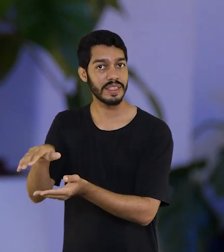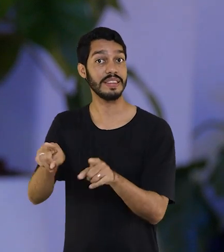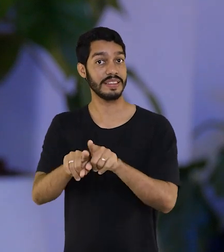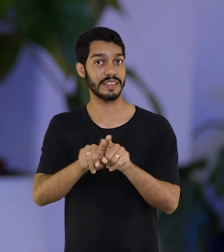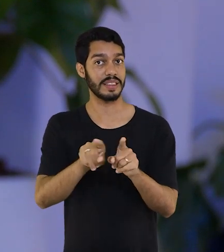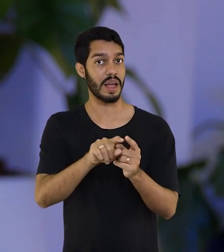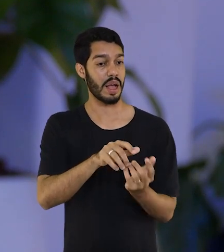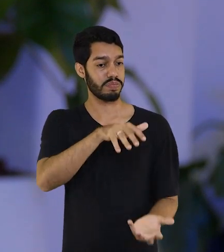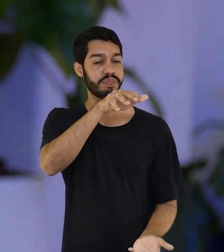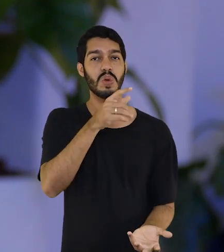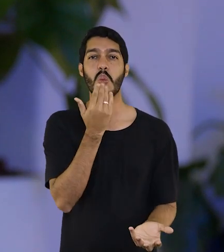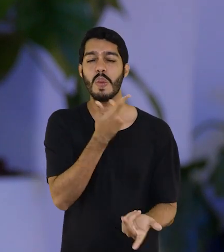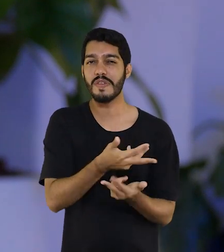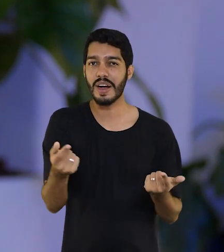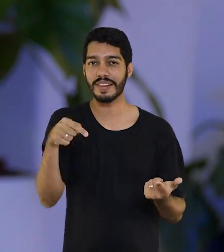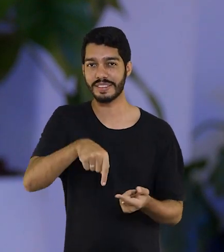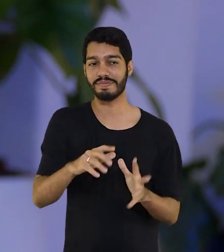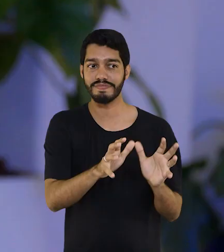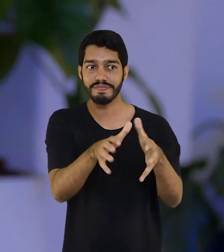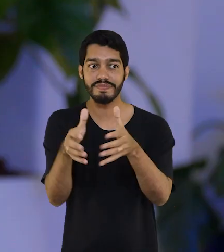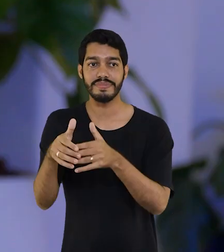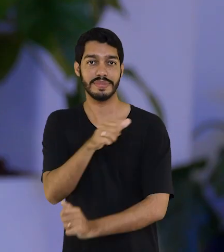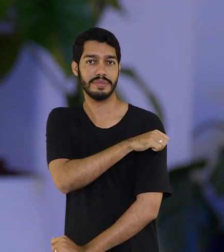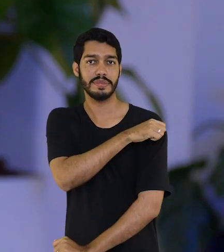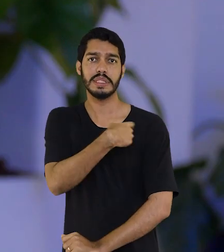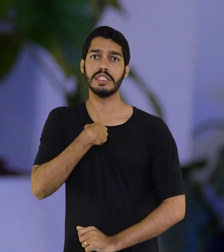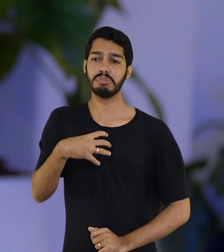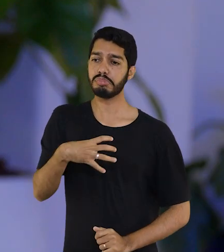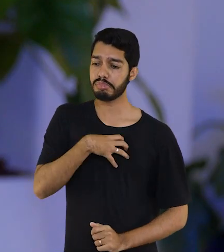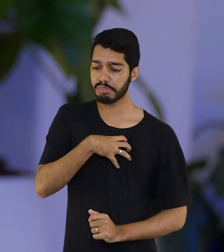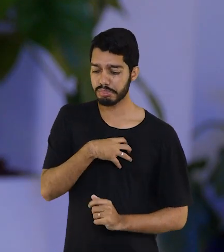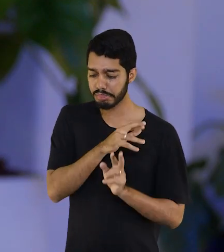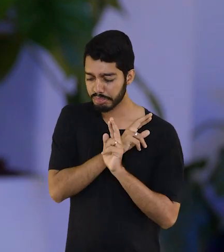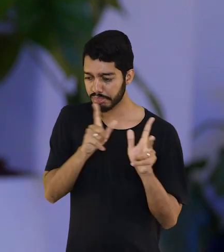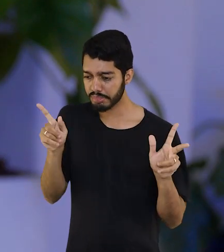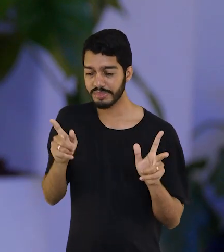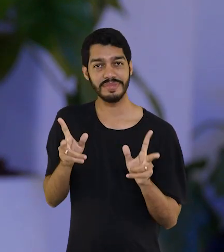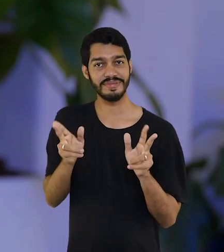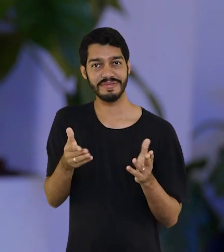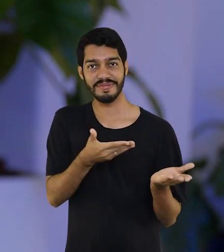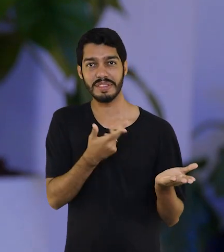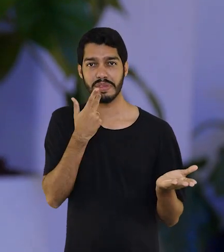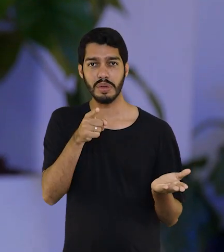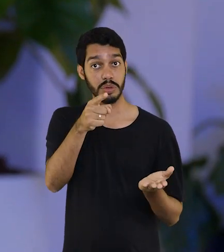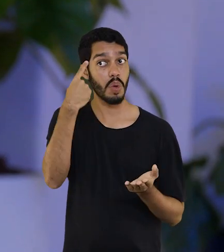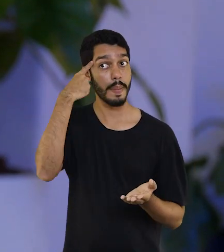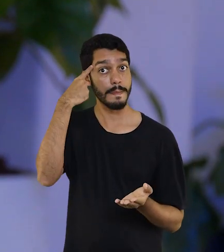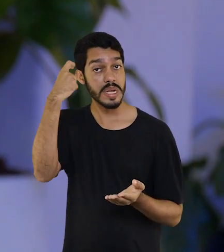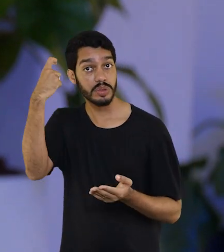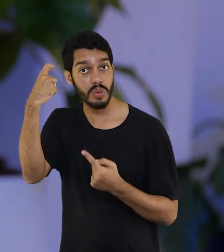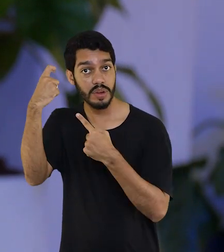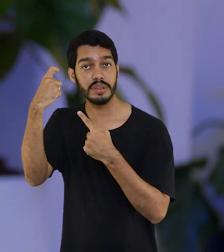também distribuidor de cestas básicas para comunidades aqui no Rio de Janeiro, e me deu um ímpeto muito grande, assim, como o Will acabou de colocar, né? Se você pensou,